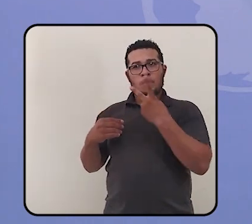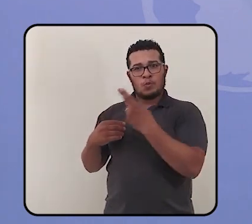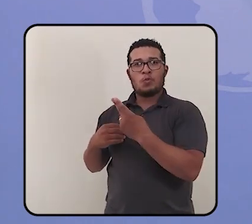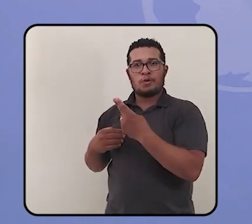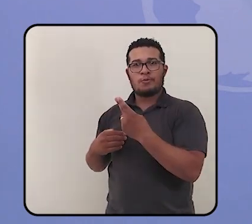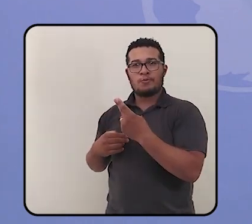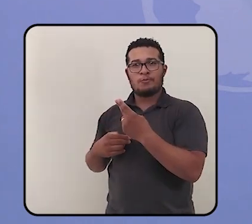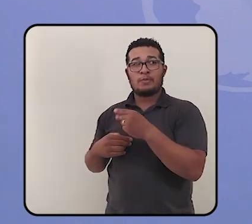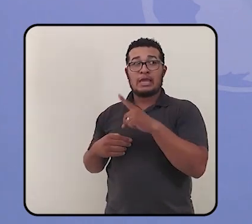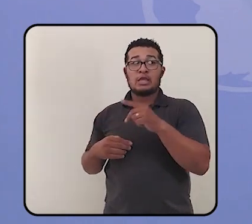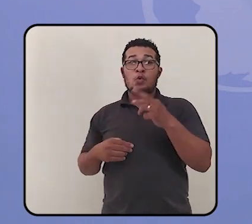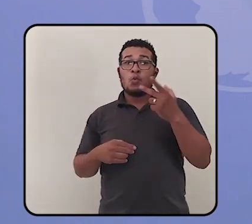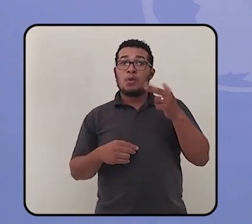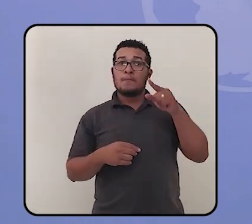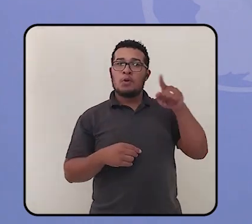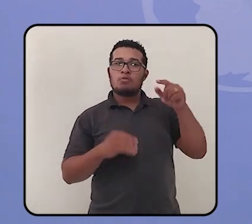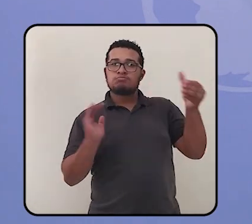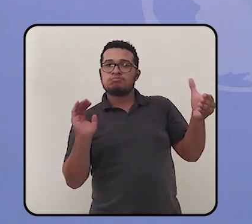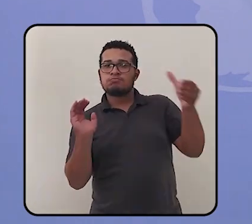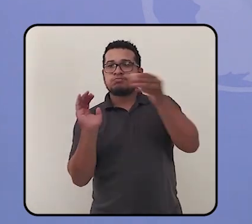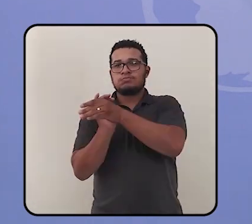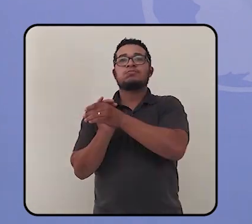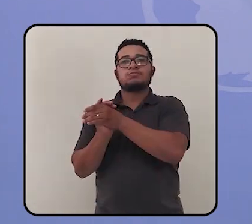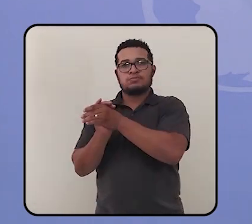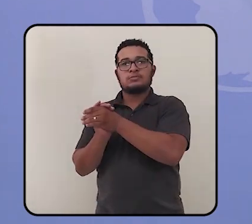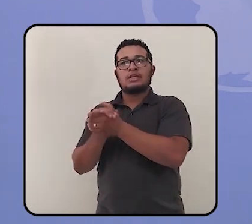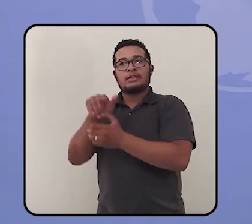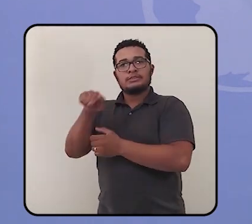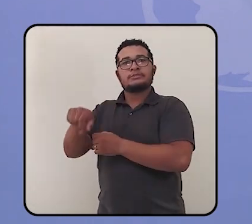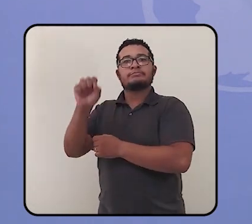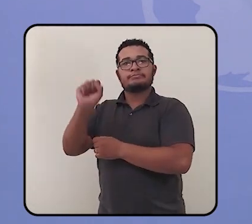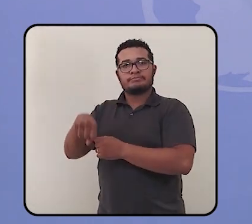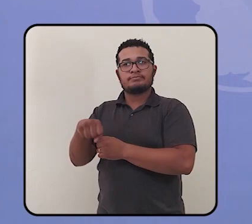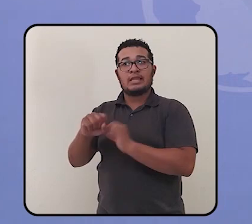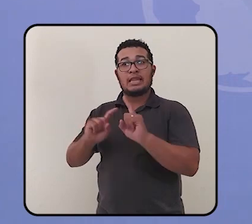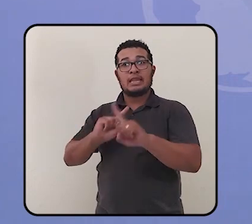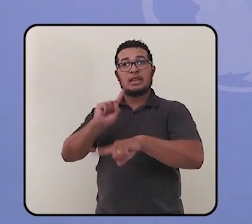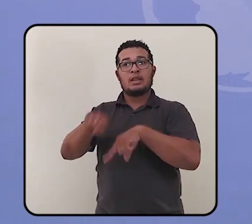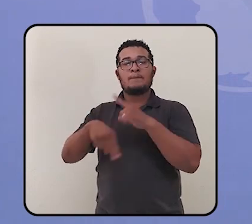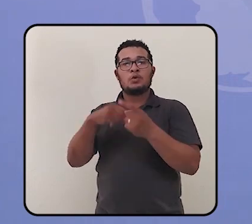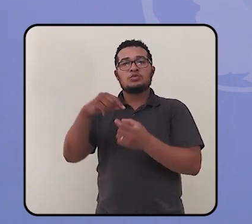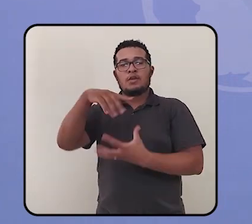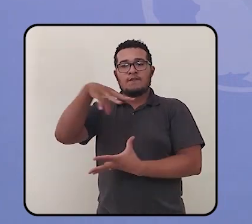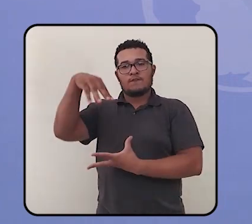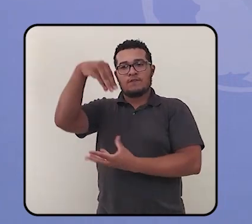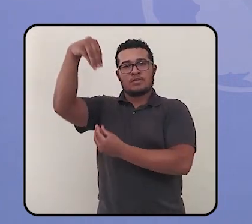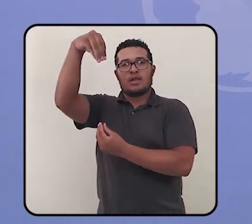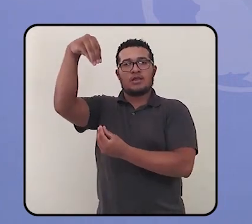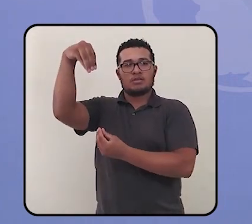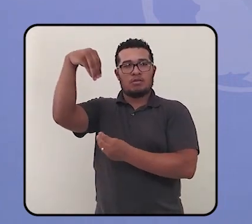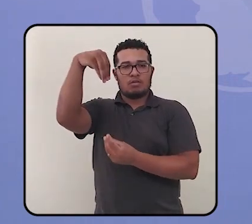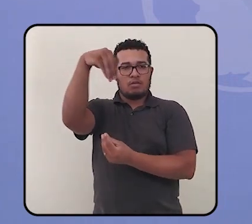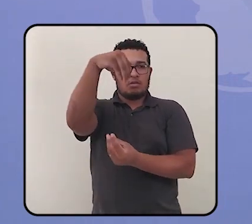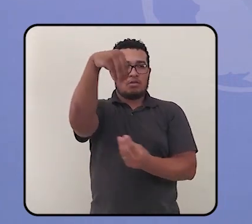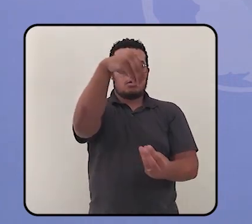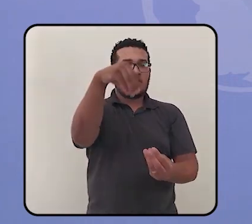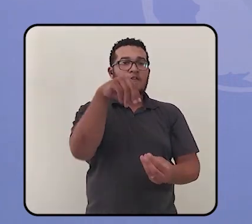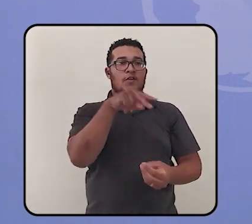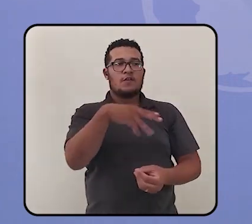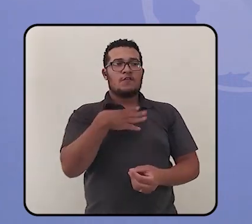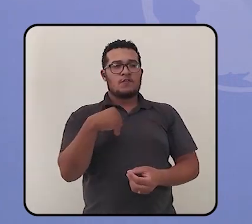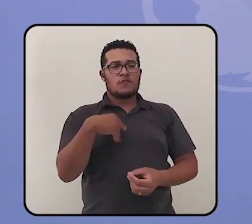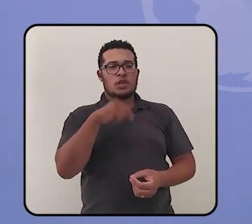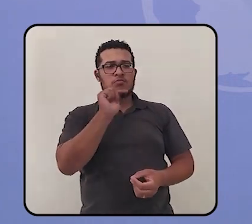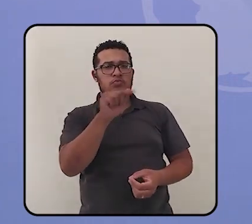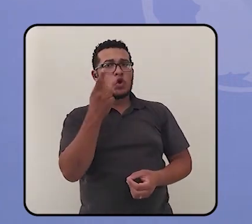irmão do rei que morreu casa-se com a sua cunhada e depois o fantasma do falecido rahmilet vai até o seu filho